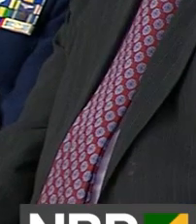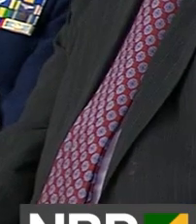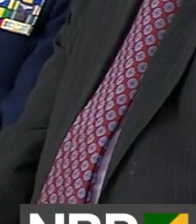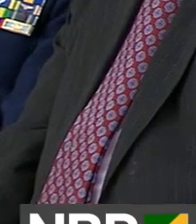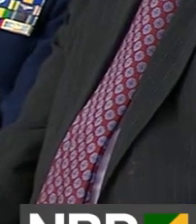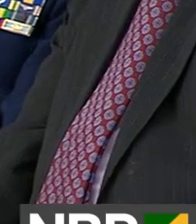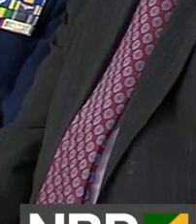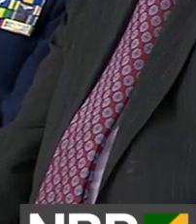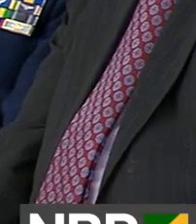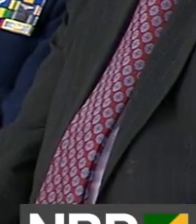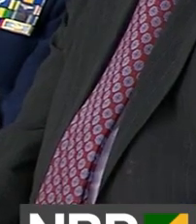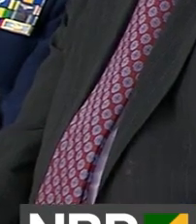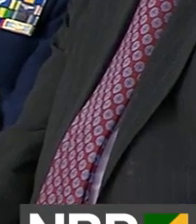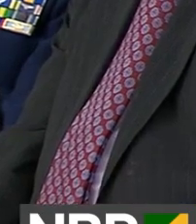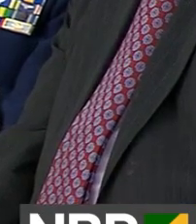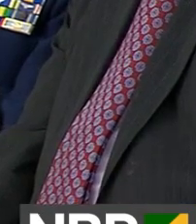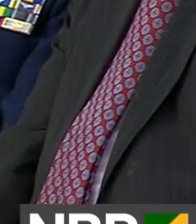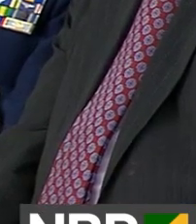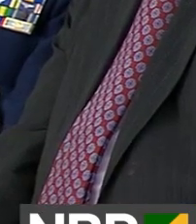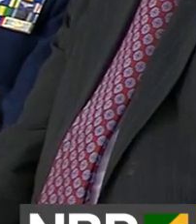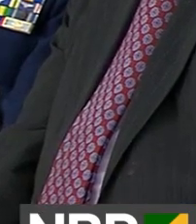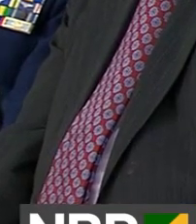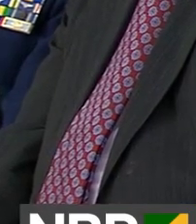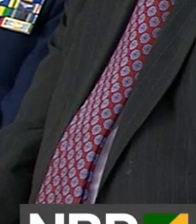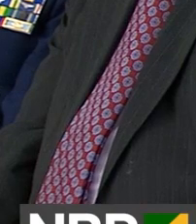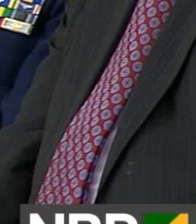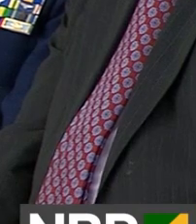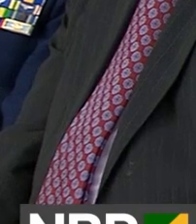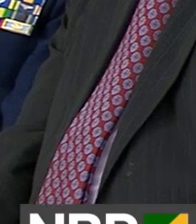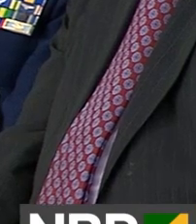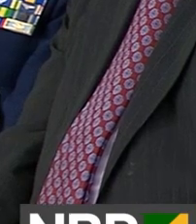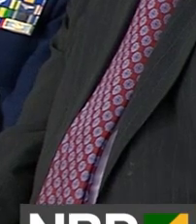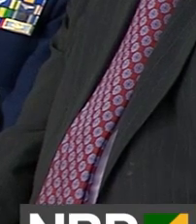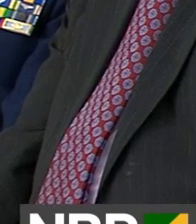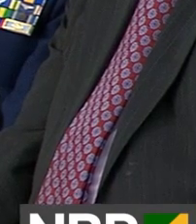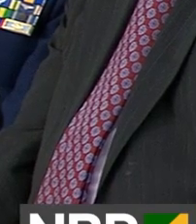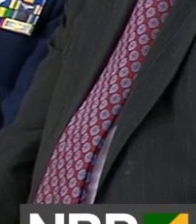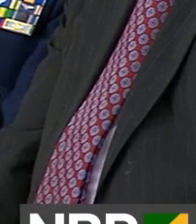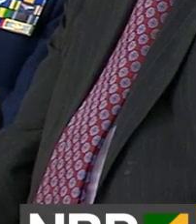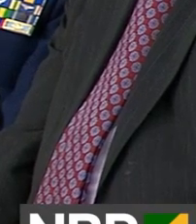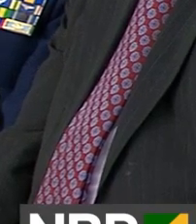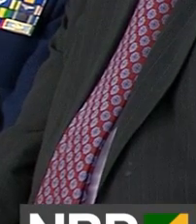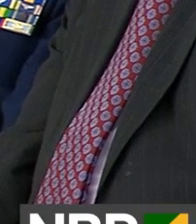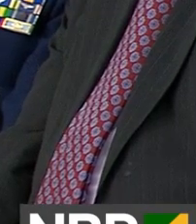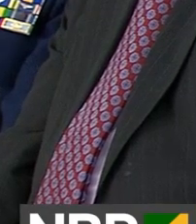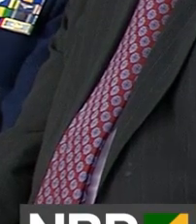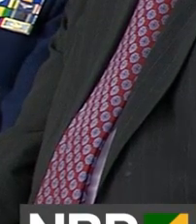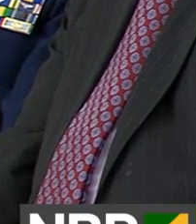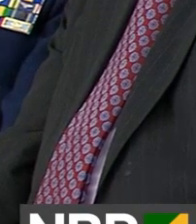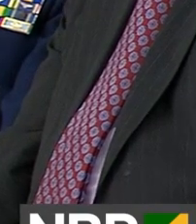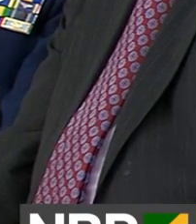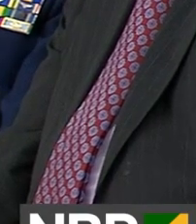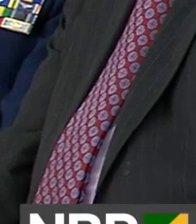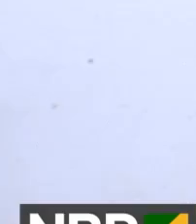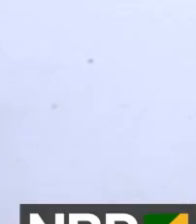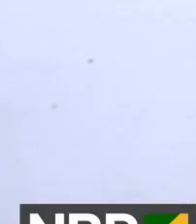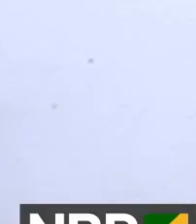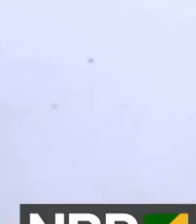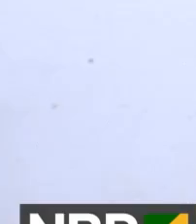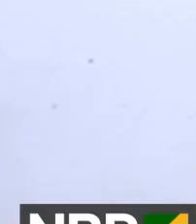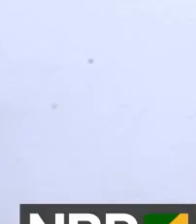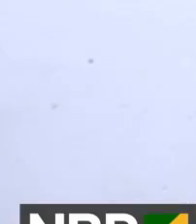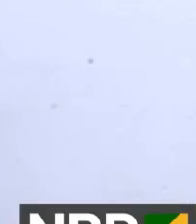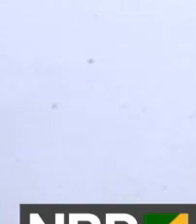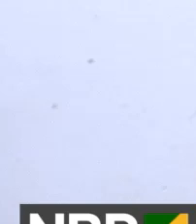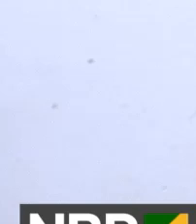se guiaram pelos seus exemplos de coragem, bravura, abnegação e patriotismo ao